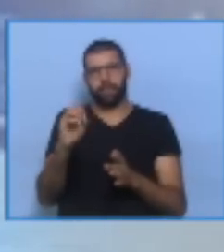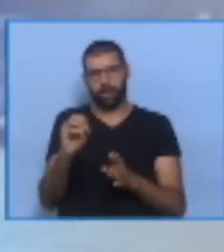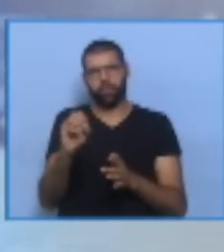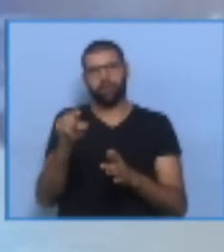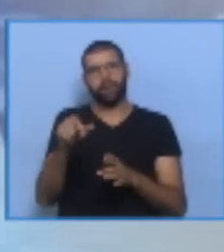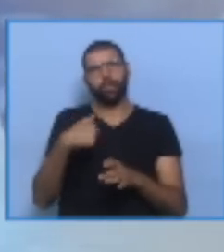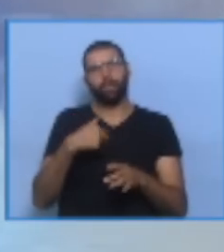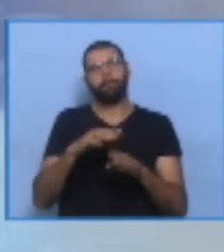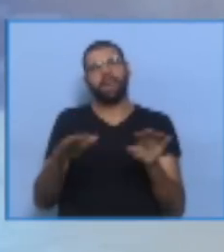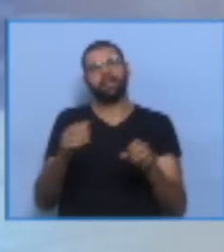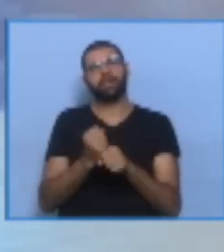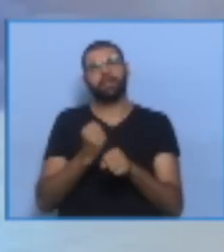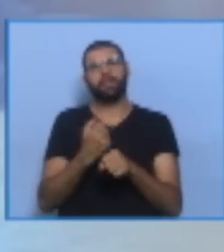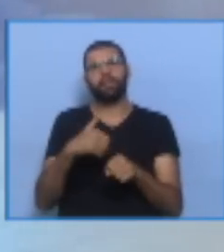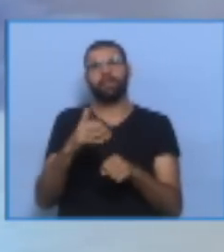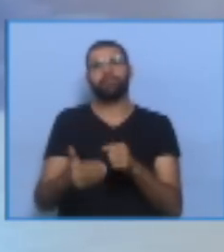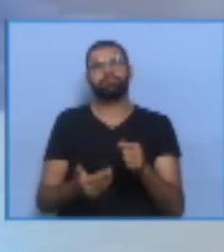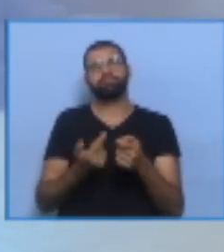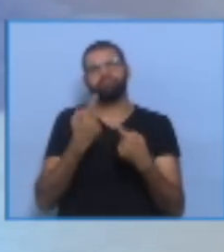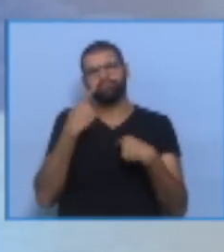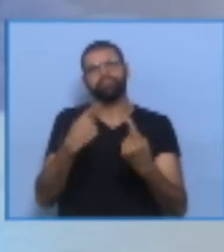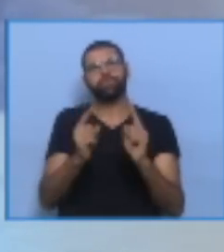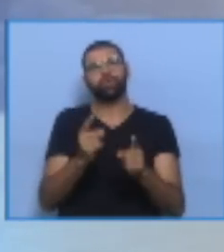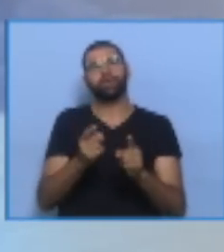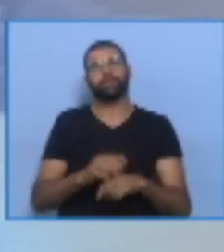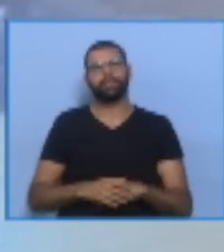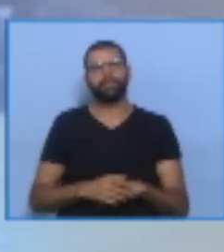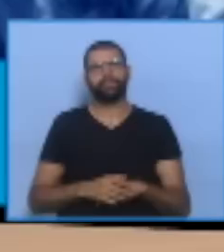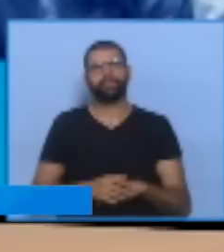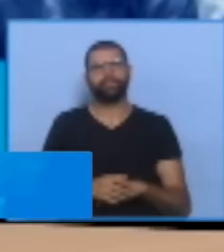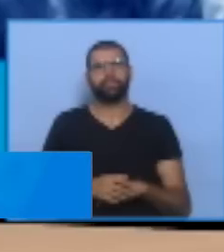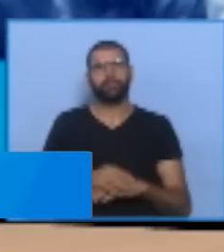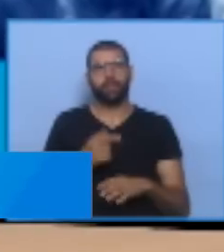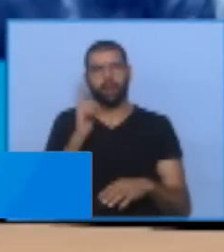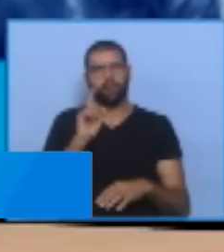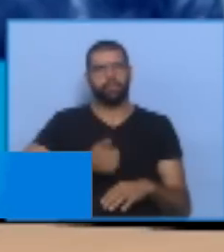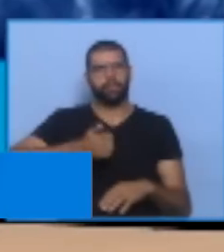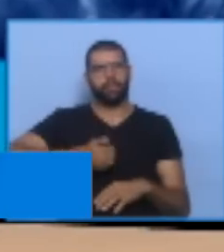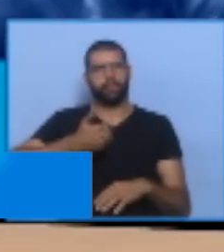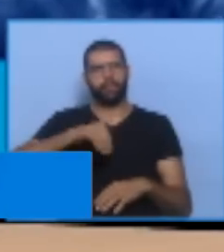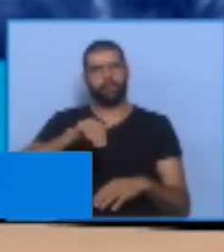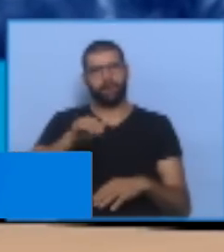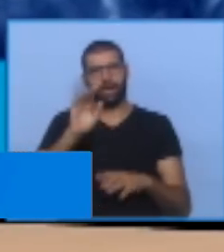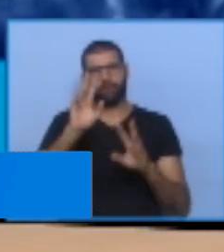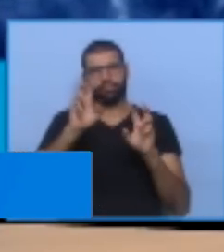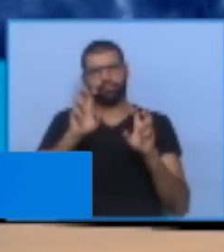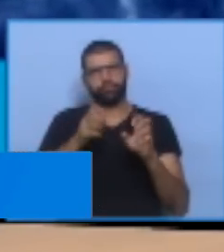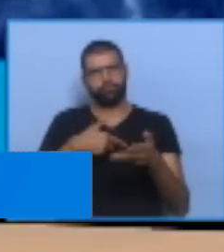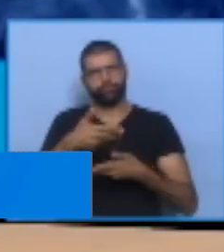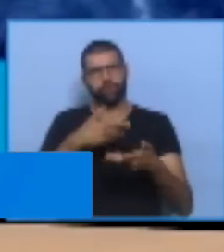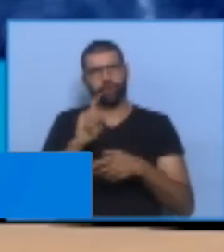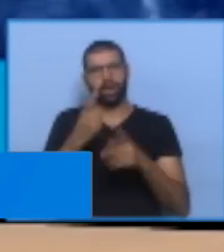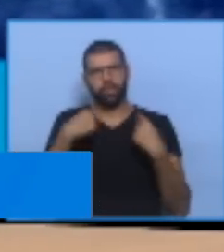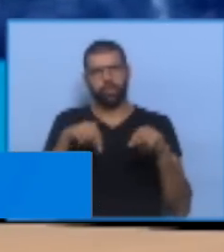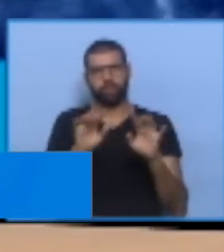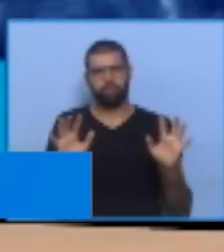na mesa dos trabalhos, não é? Nestes dias no Porto? Essencialmente, aquilo que se vai tratar é uma